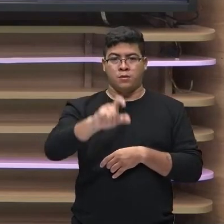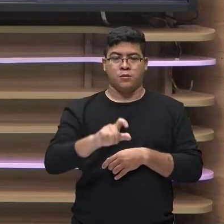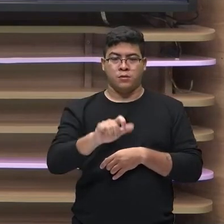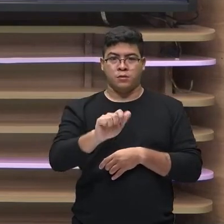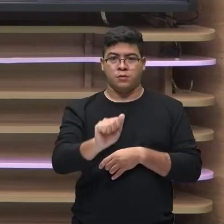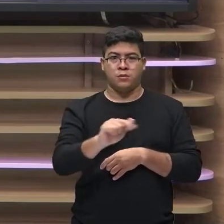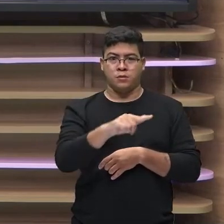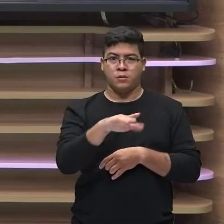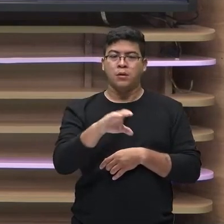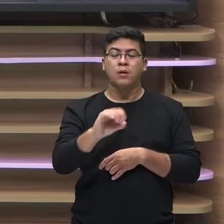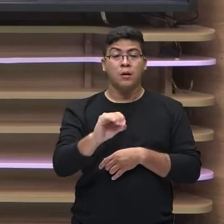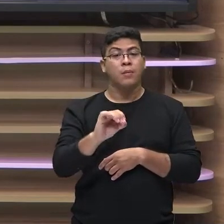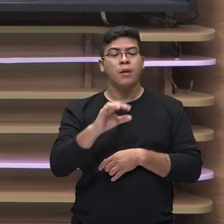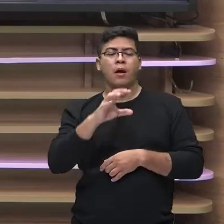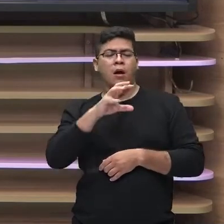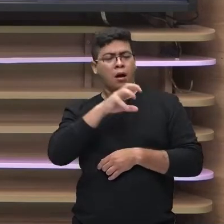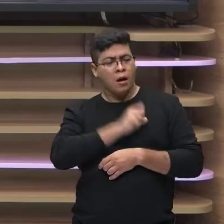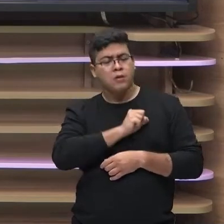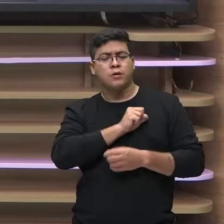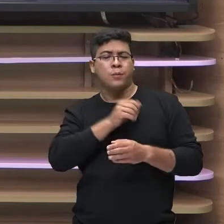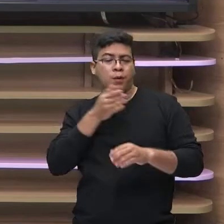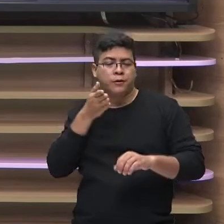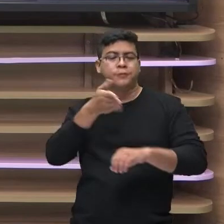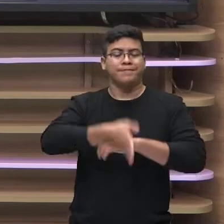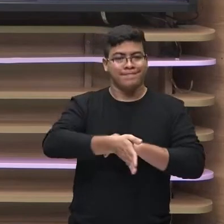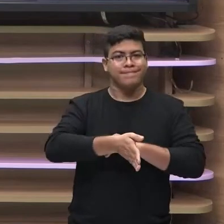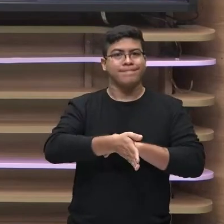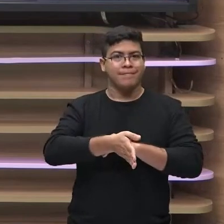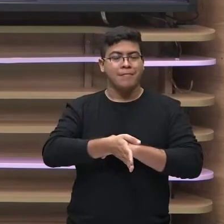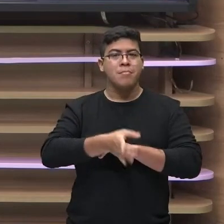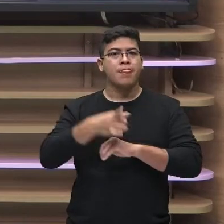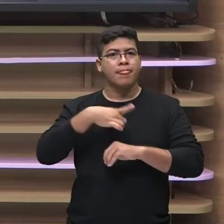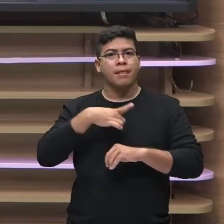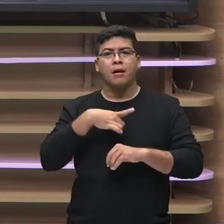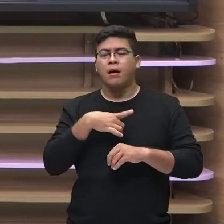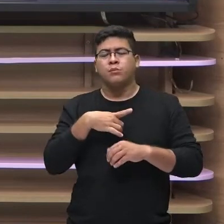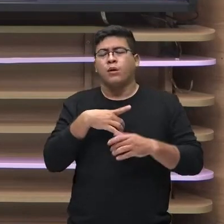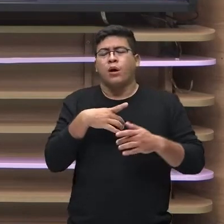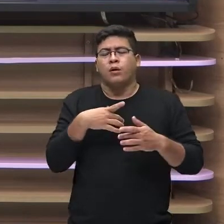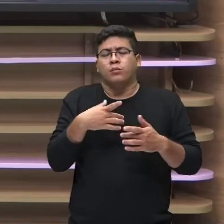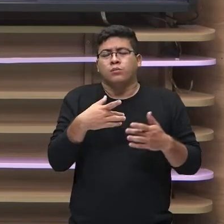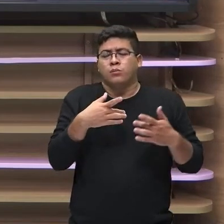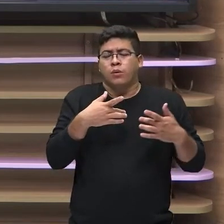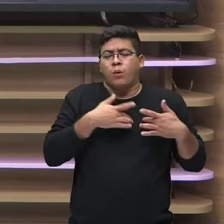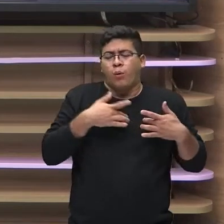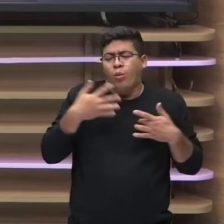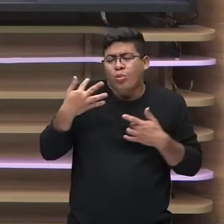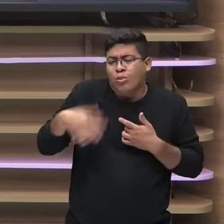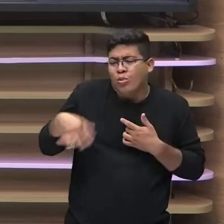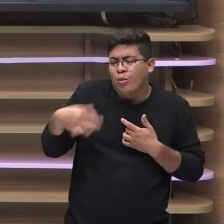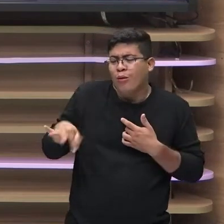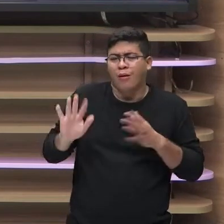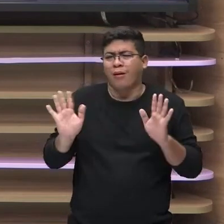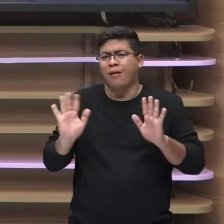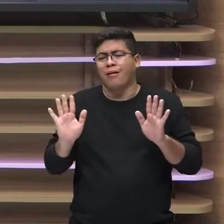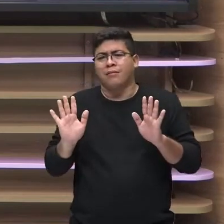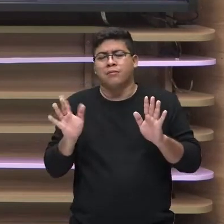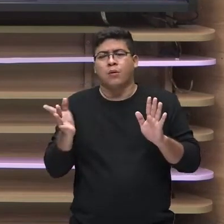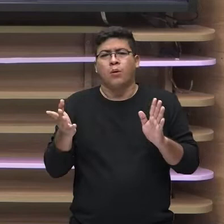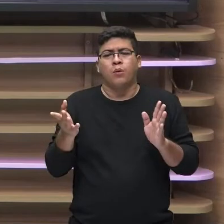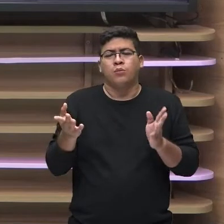amor ativo, de encontro. A compaixão, ela não deve ser confundida com dó e muito menos com